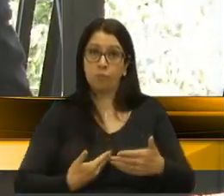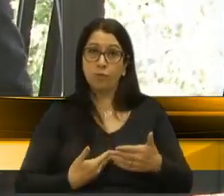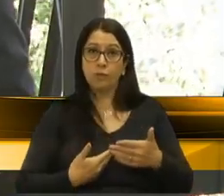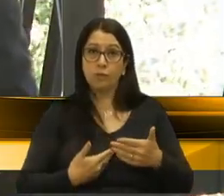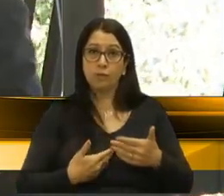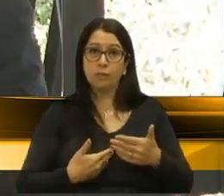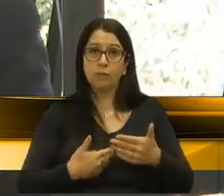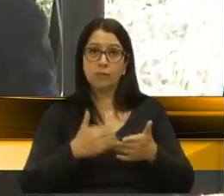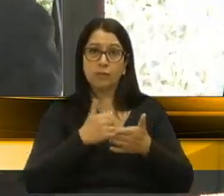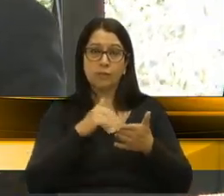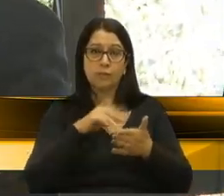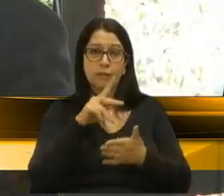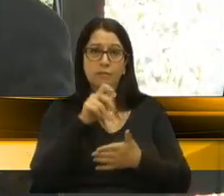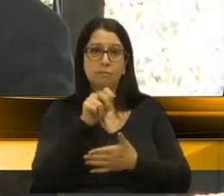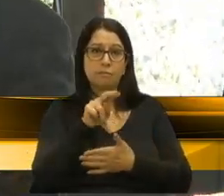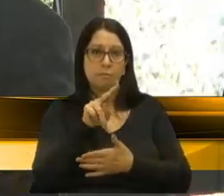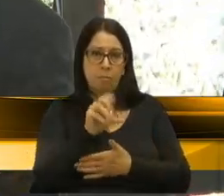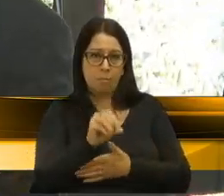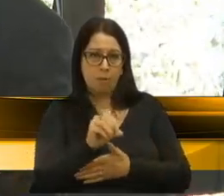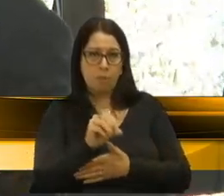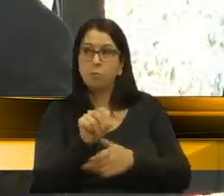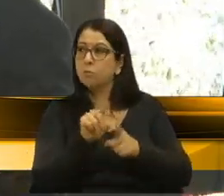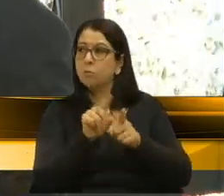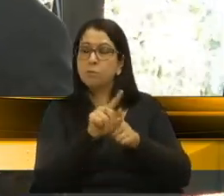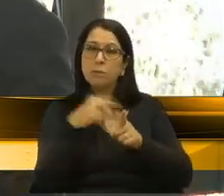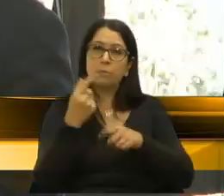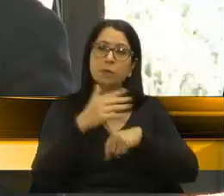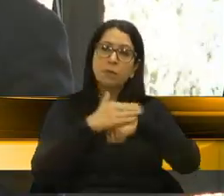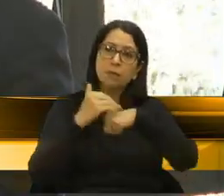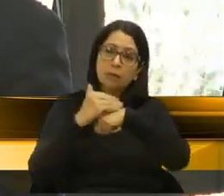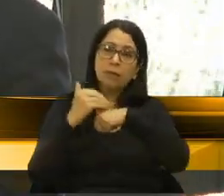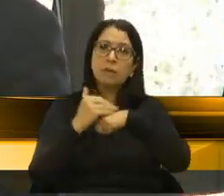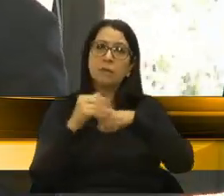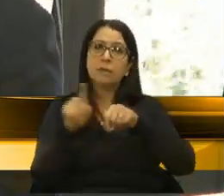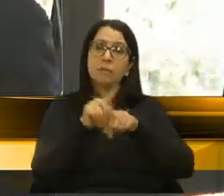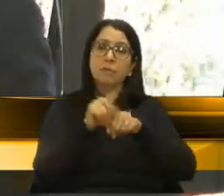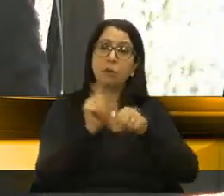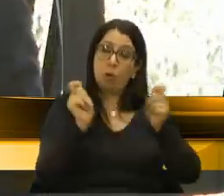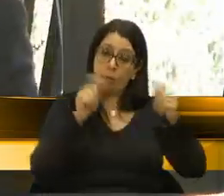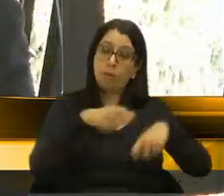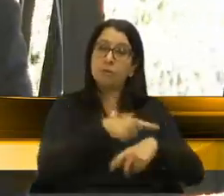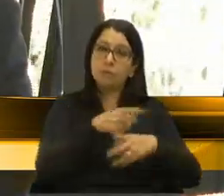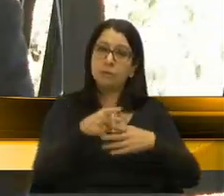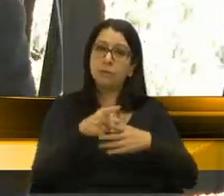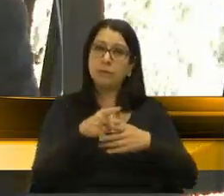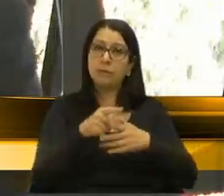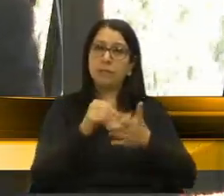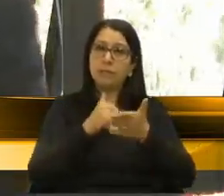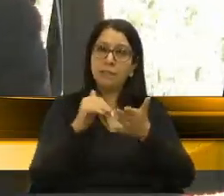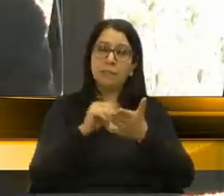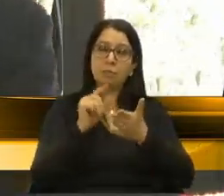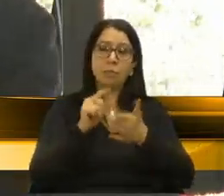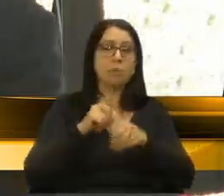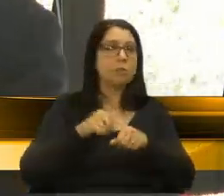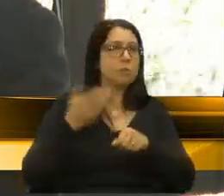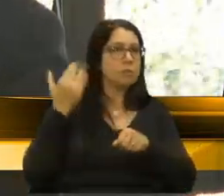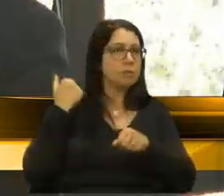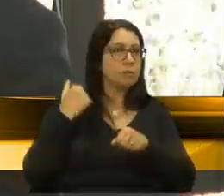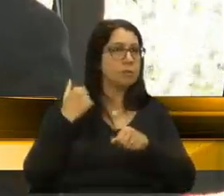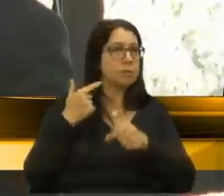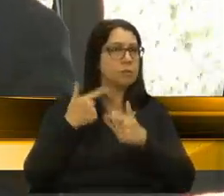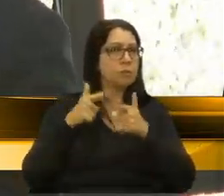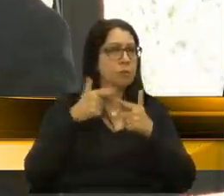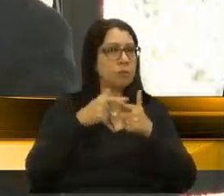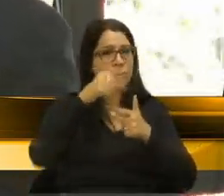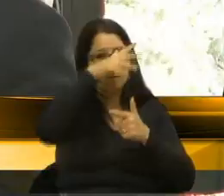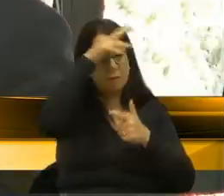tipo o secretário Paulo Dâmina, que eu tenho o maior carinho e acho um secretário muito competente, o secretário recentemente disse que o déficit da prefeitura